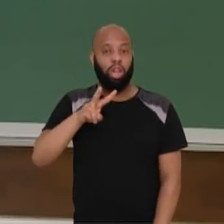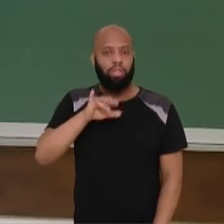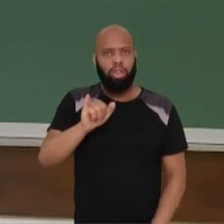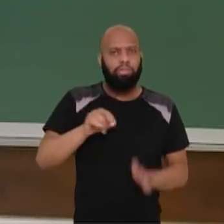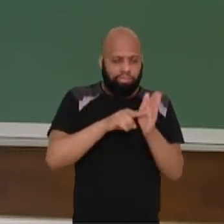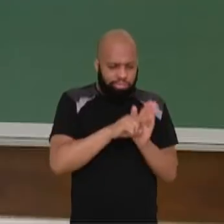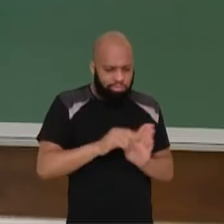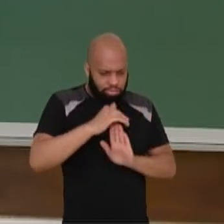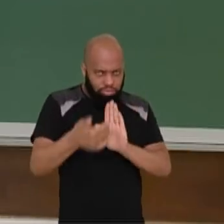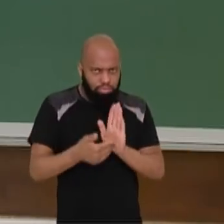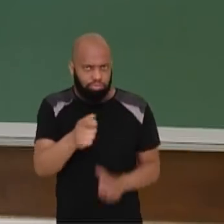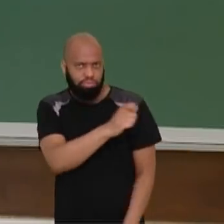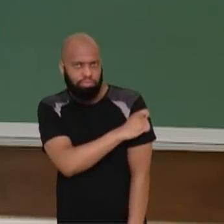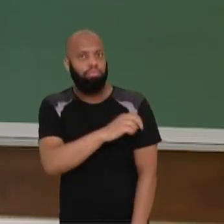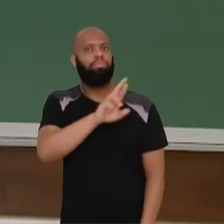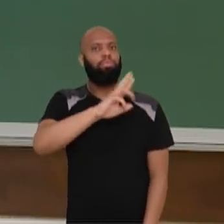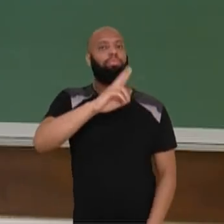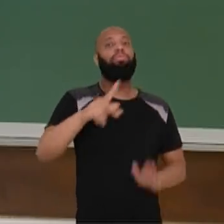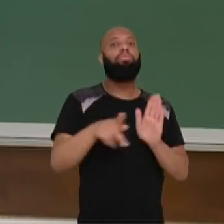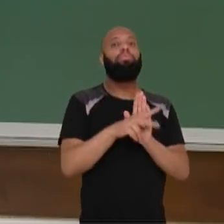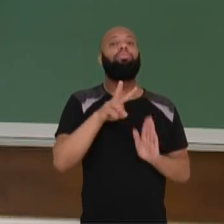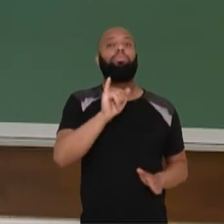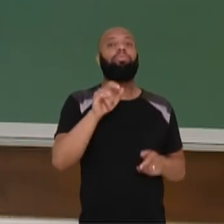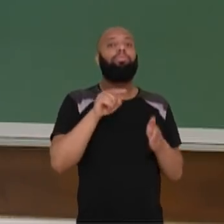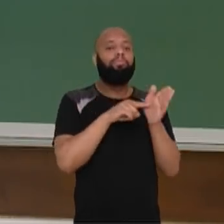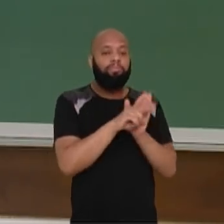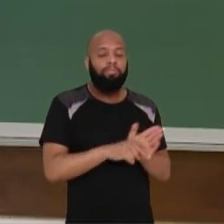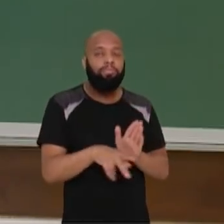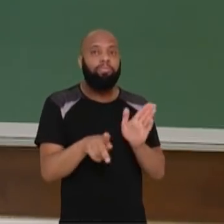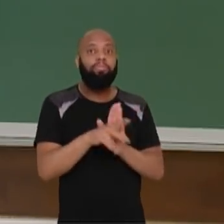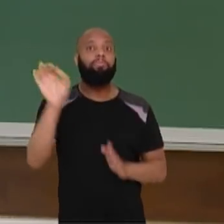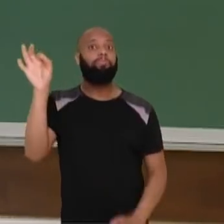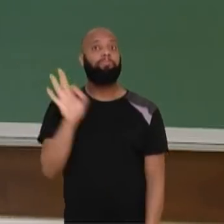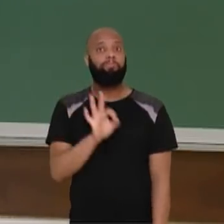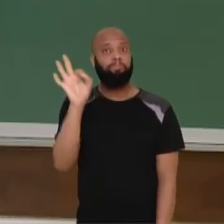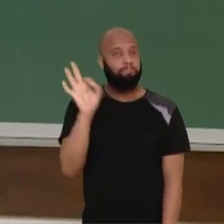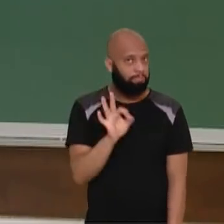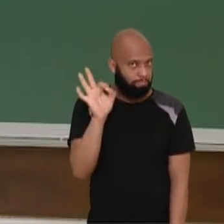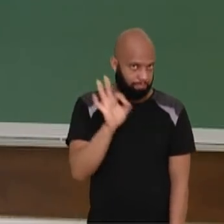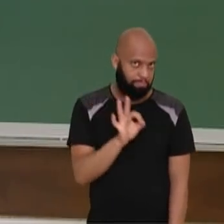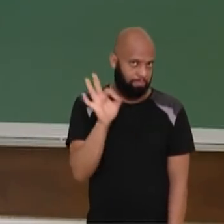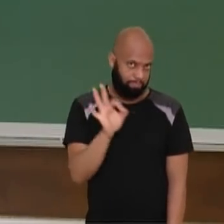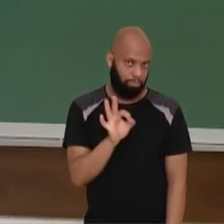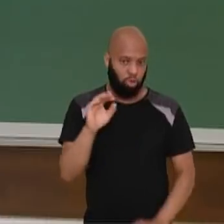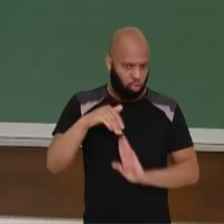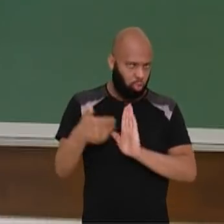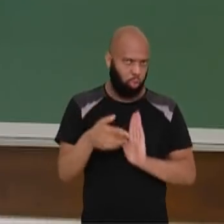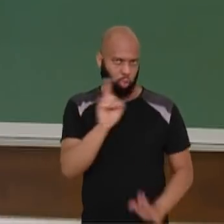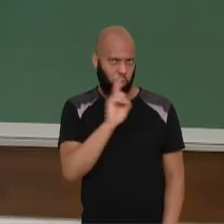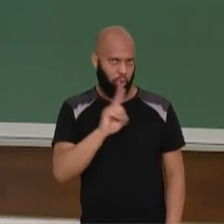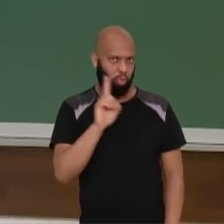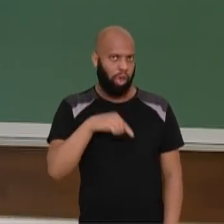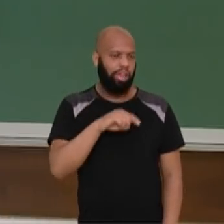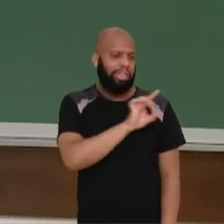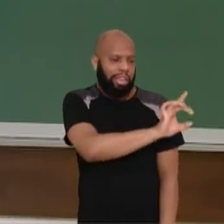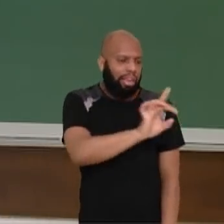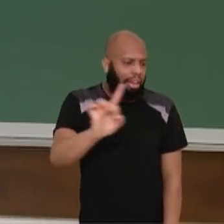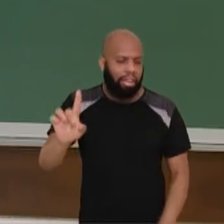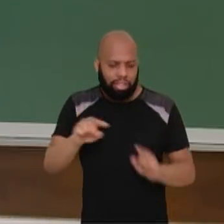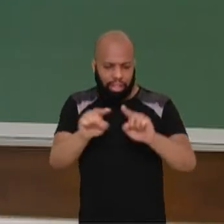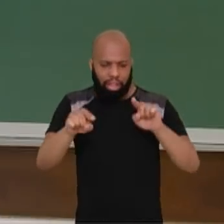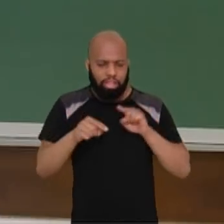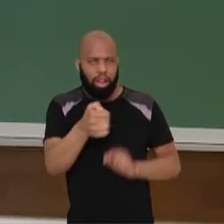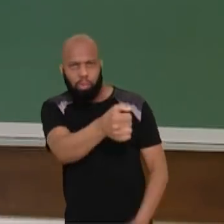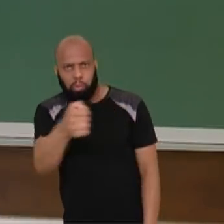com todos os alunos, ele vai pesquisar com uma porcentagem, uma parcelinha desse total. Um pouquinho de cada turma,